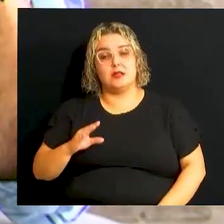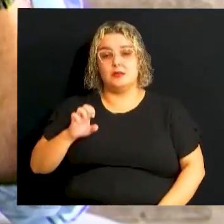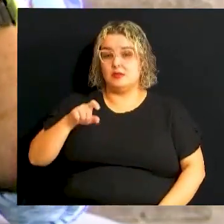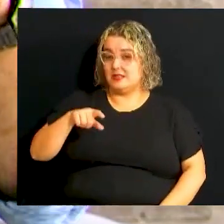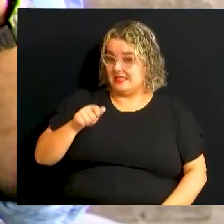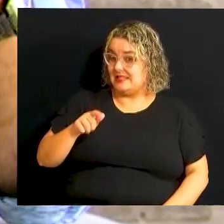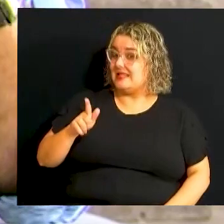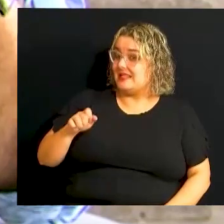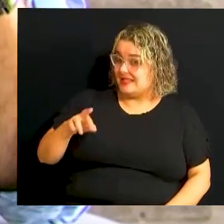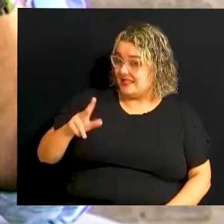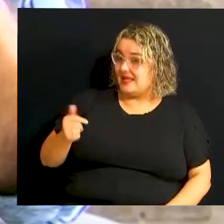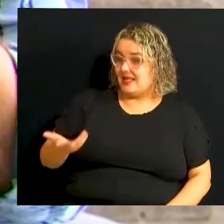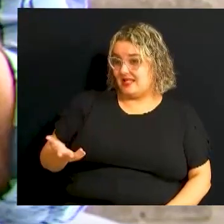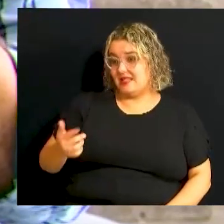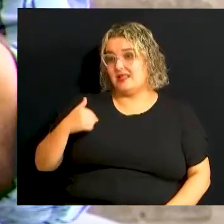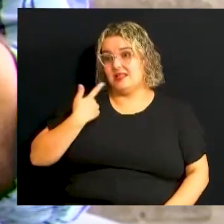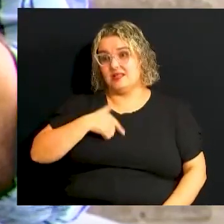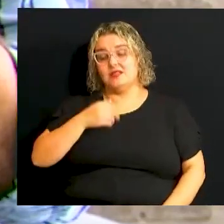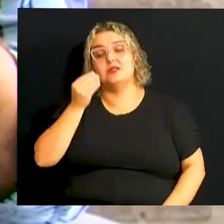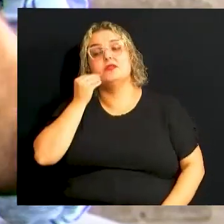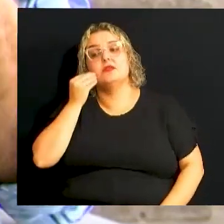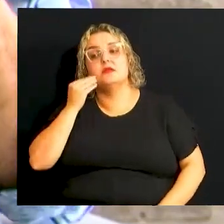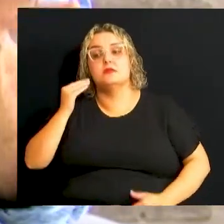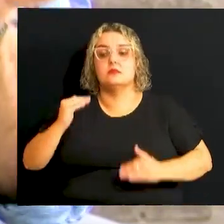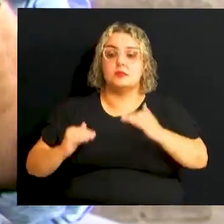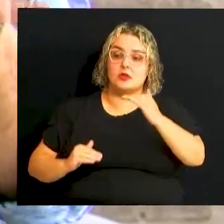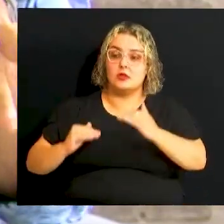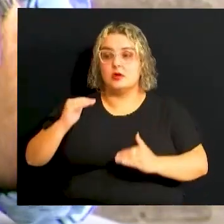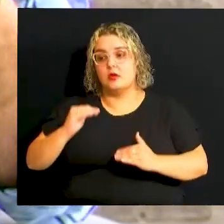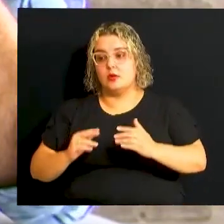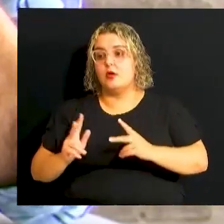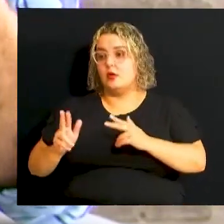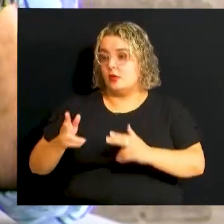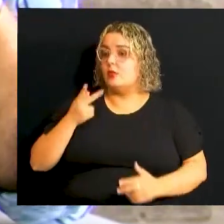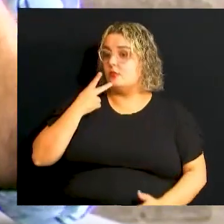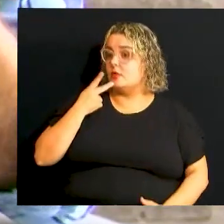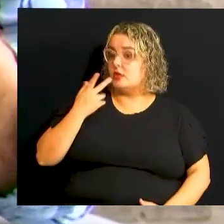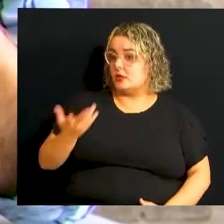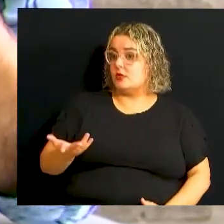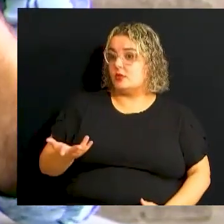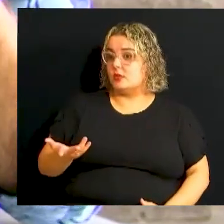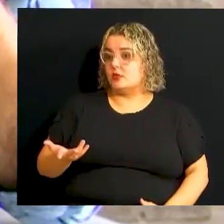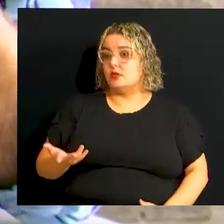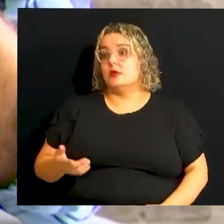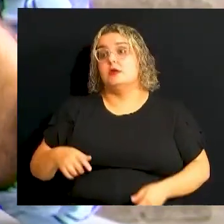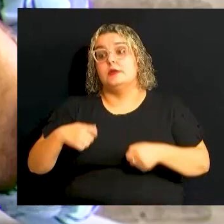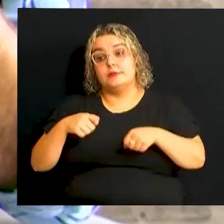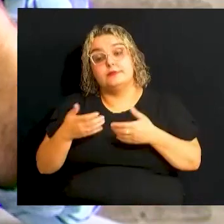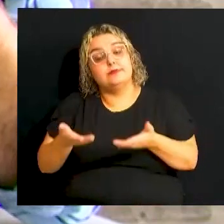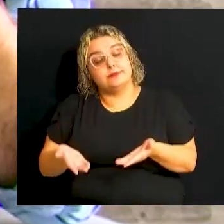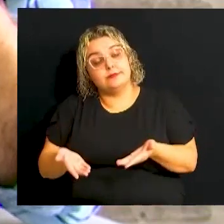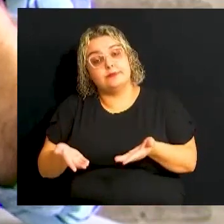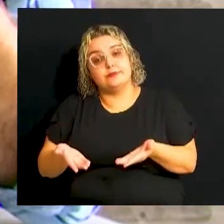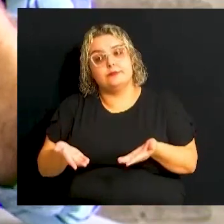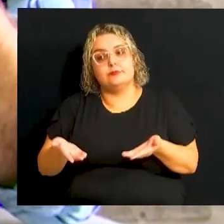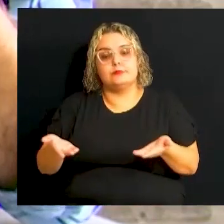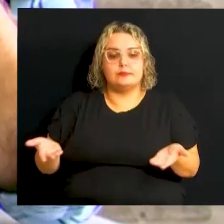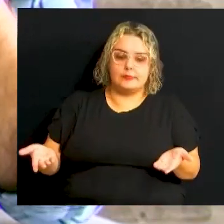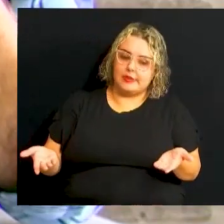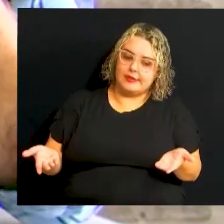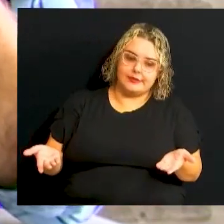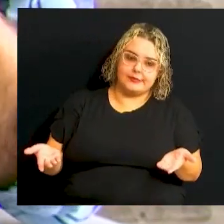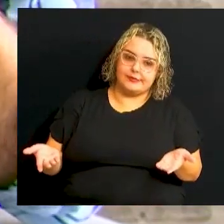exagera, a gente tenta até dar uma equilibrada, como você falou, e tem que ser assim